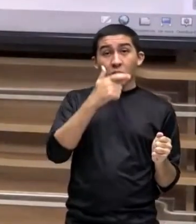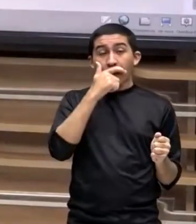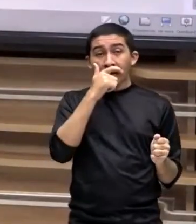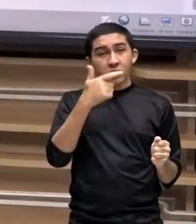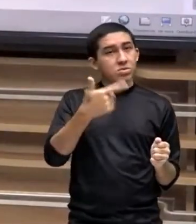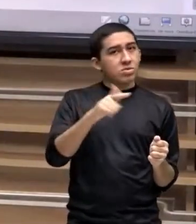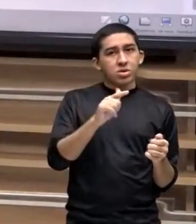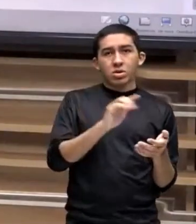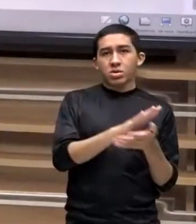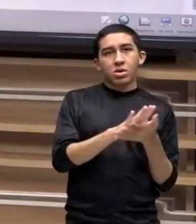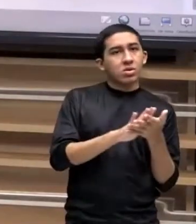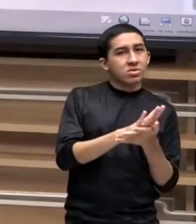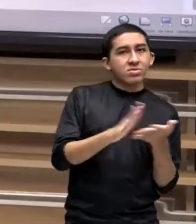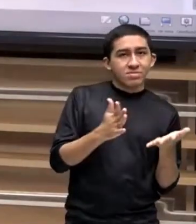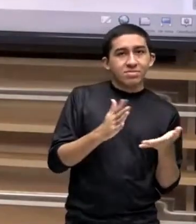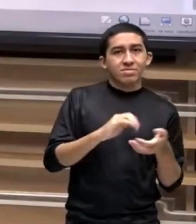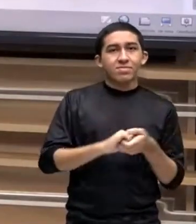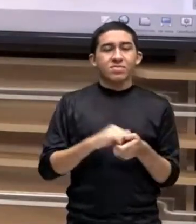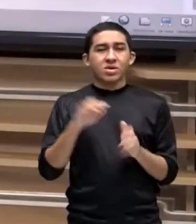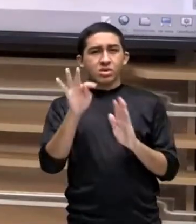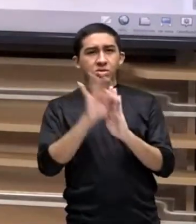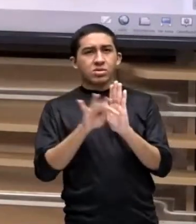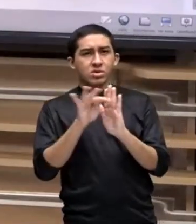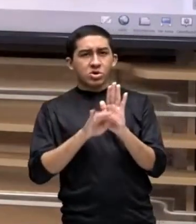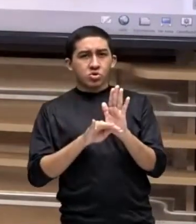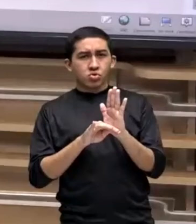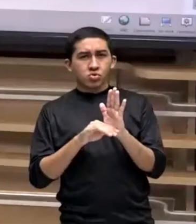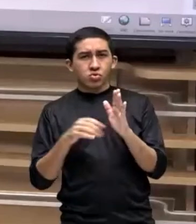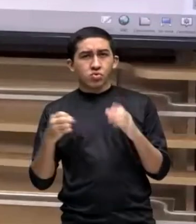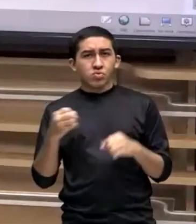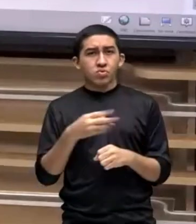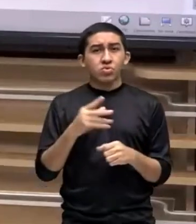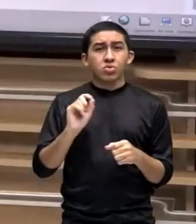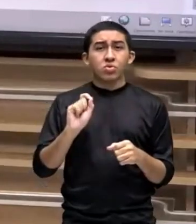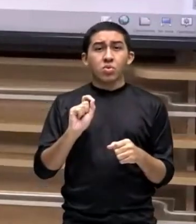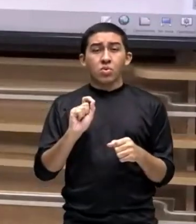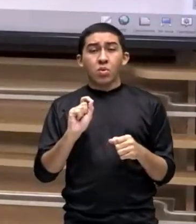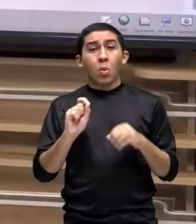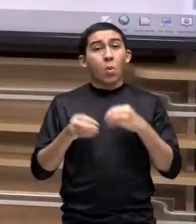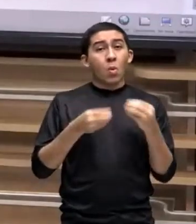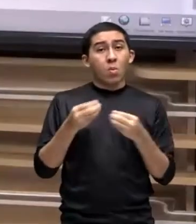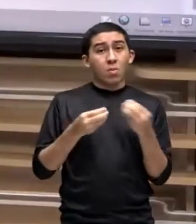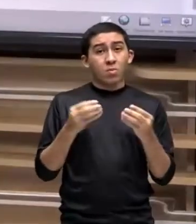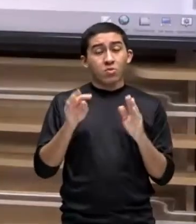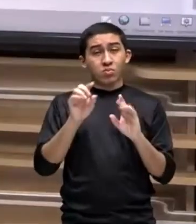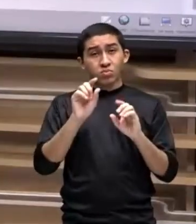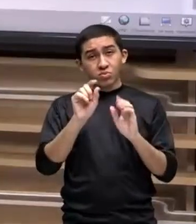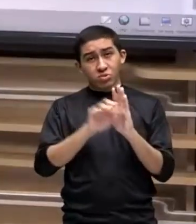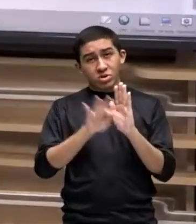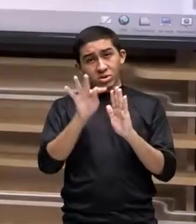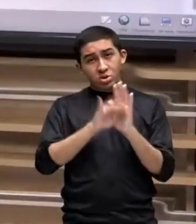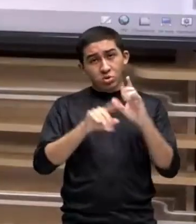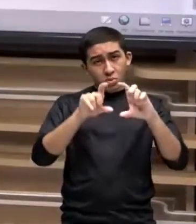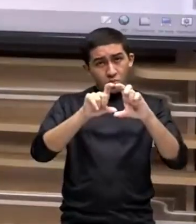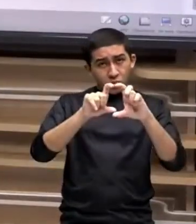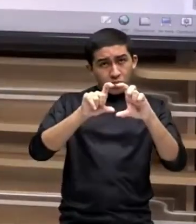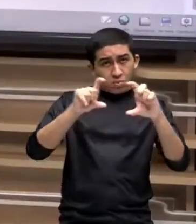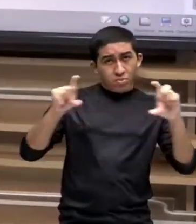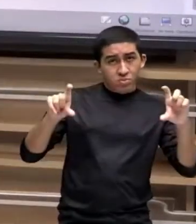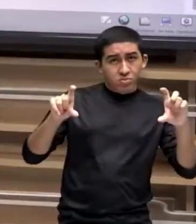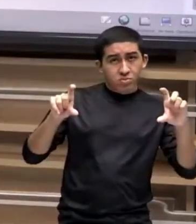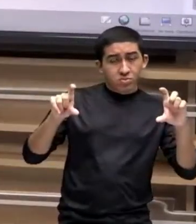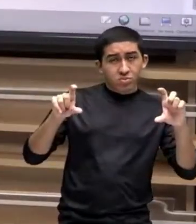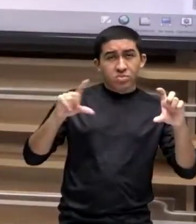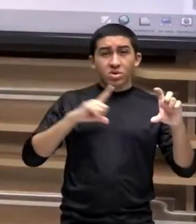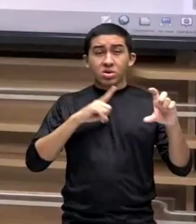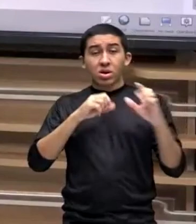sobre o contexto no qual esse texto foi produzido, mas que nesse pequeno fragmento a gente conseguiu notar ali pelos próprios elementos